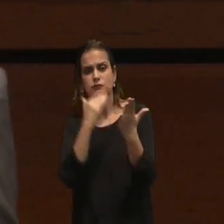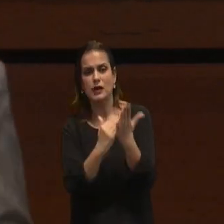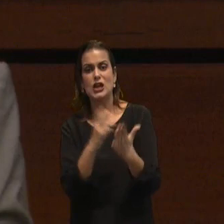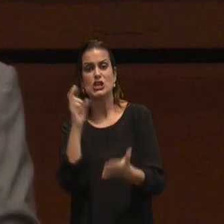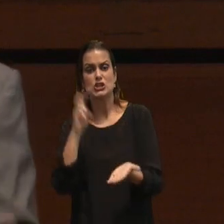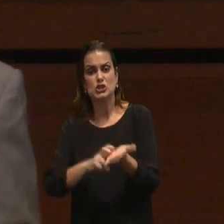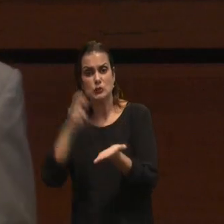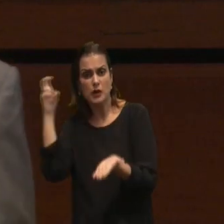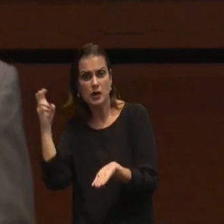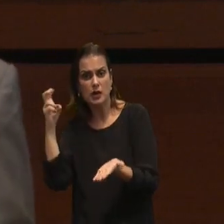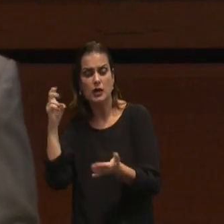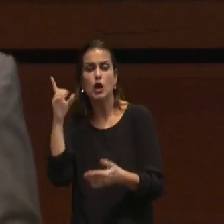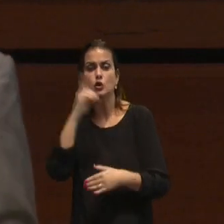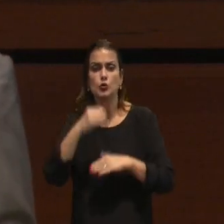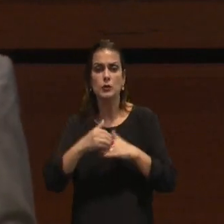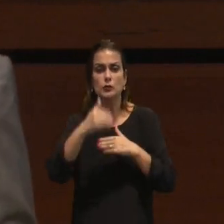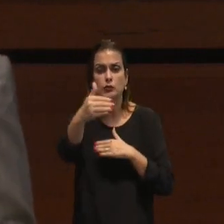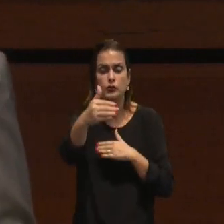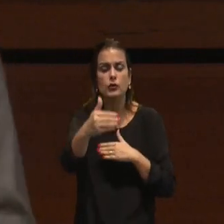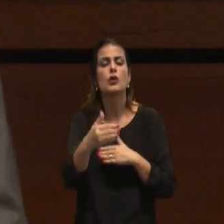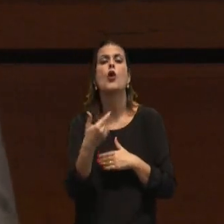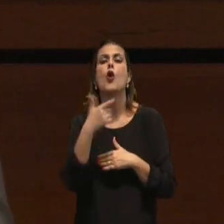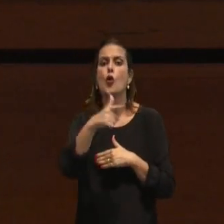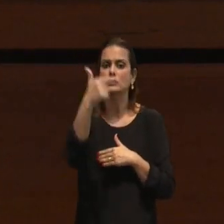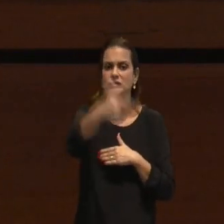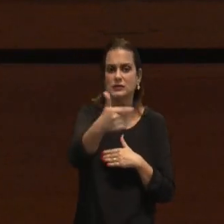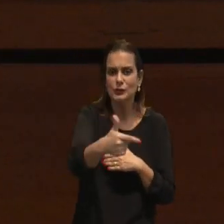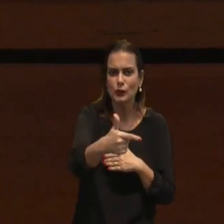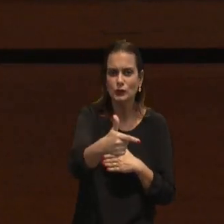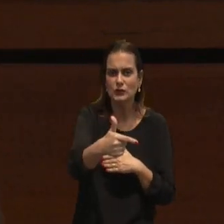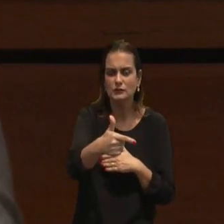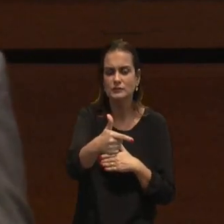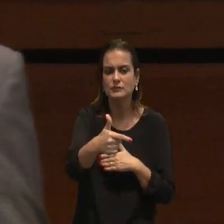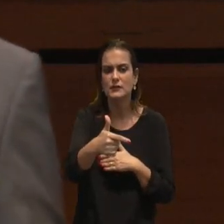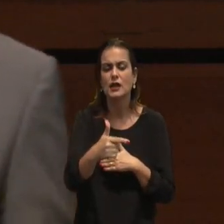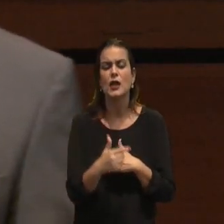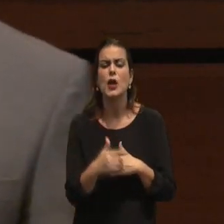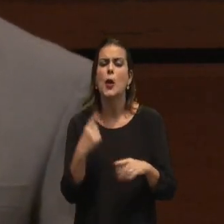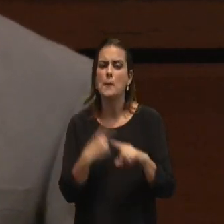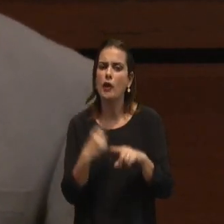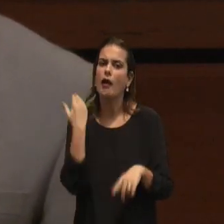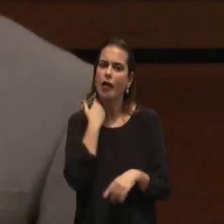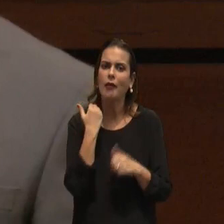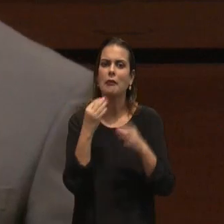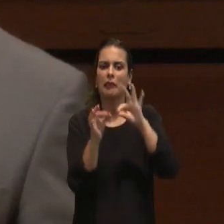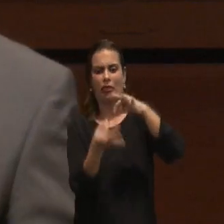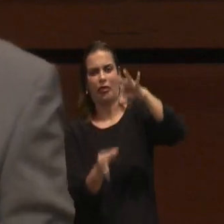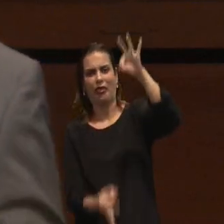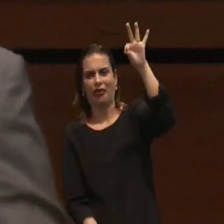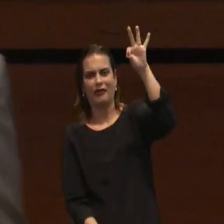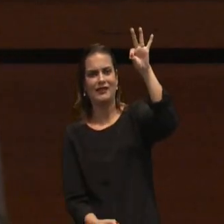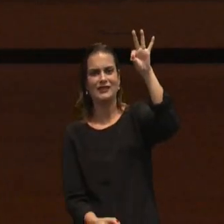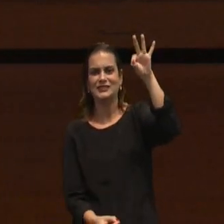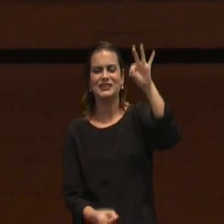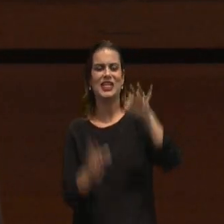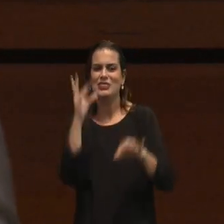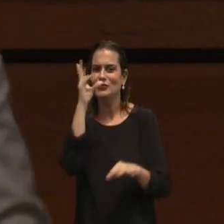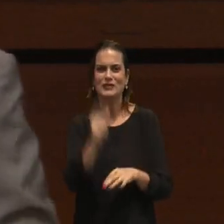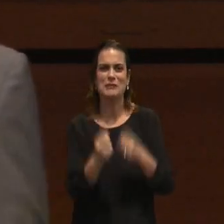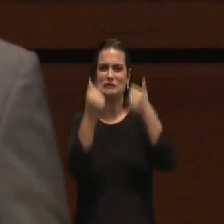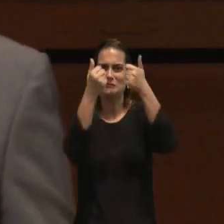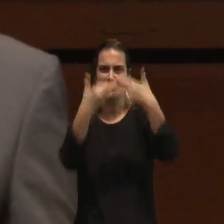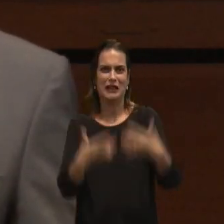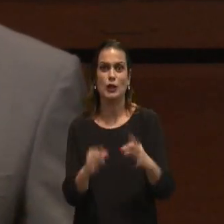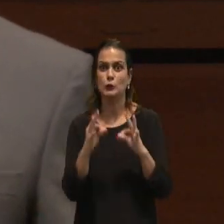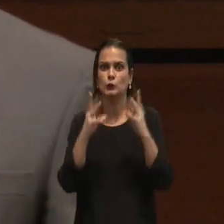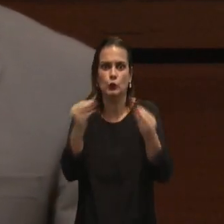próximo domingo a segunda parte, para que não se torne cansativo, até porque não teríamos como exaurir todo o assunto e